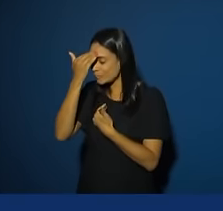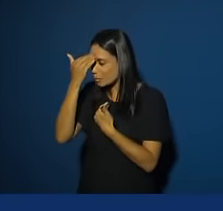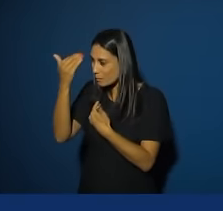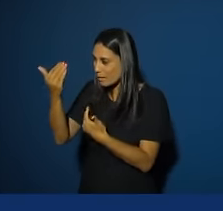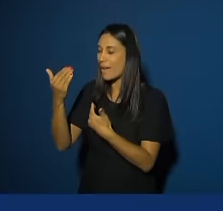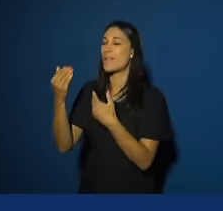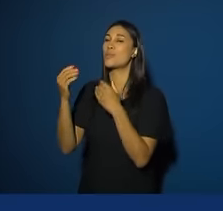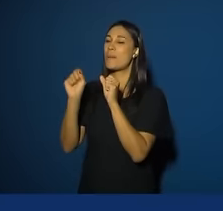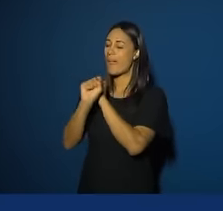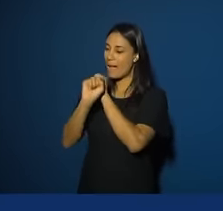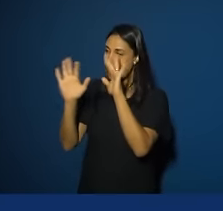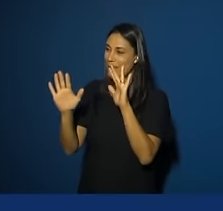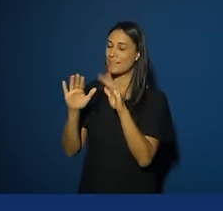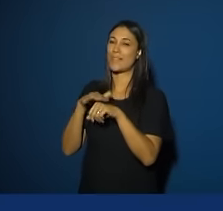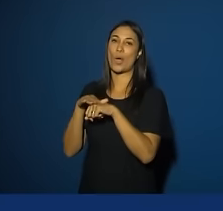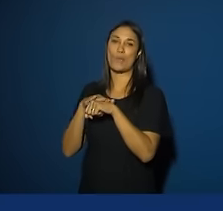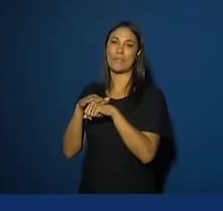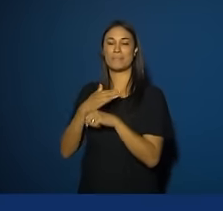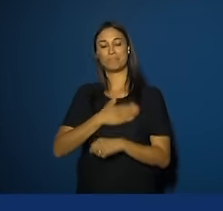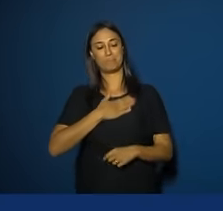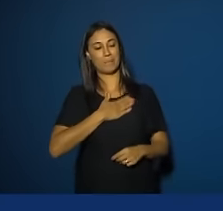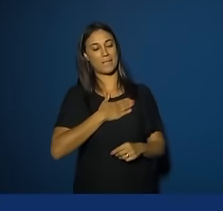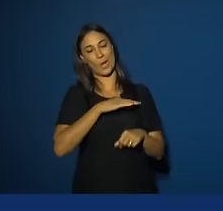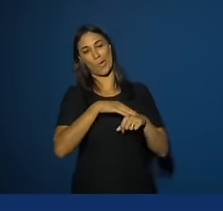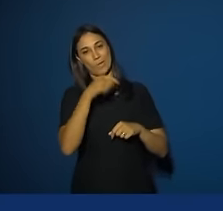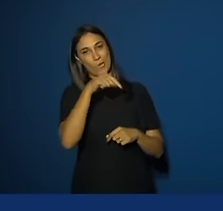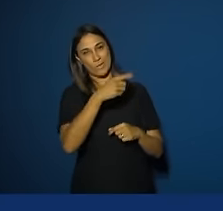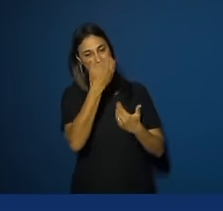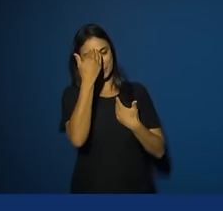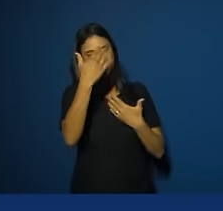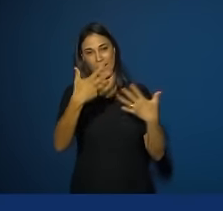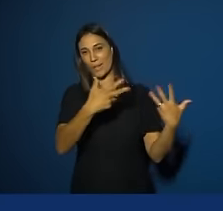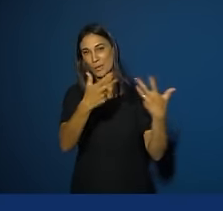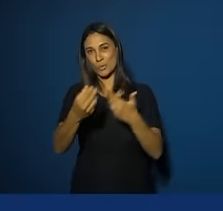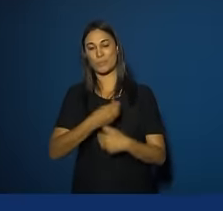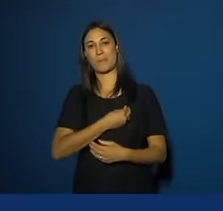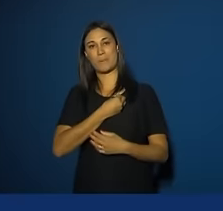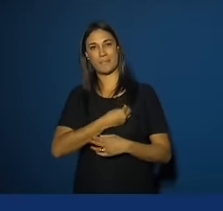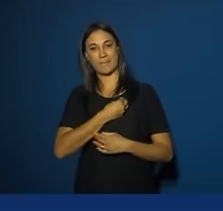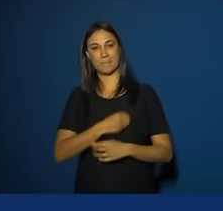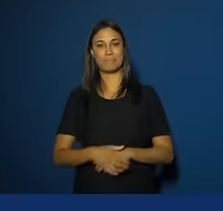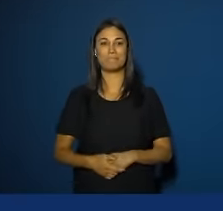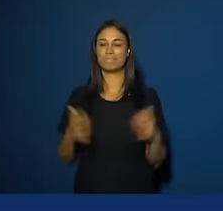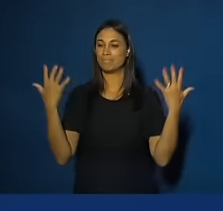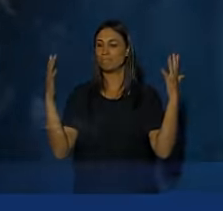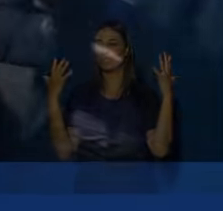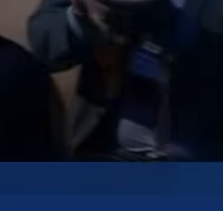obrigado pela franqueza da conversa willam prazer conversar aqui obrigado a todos pela